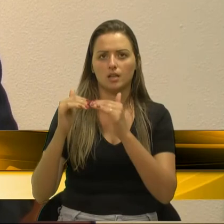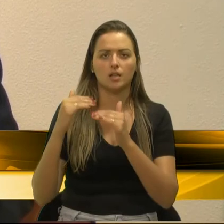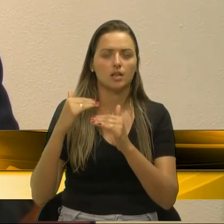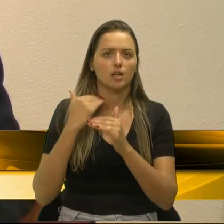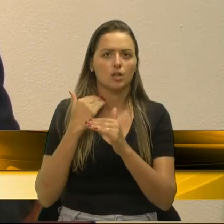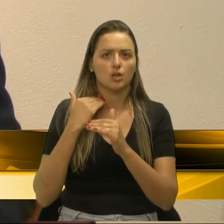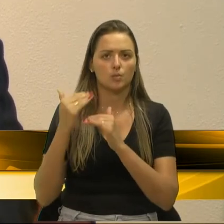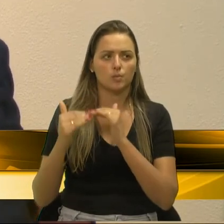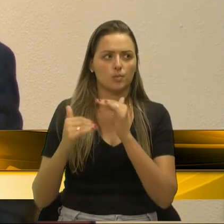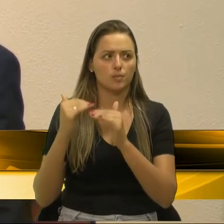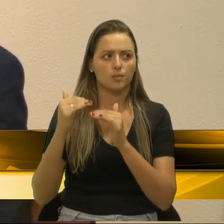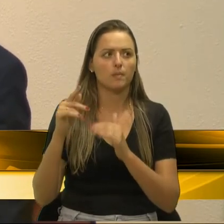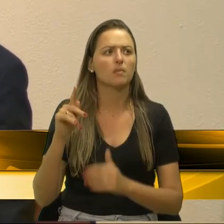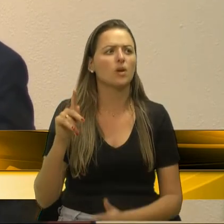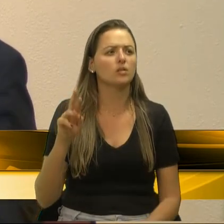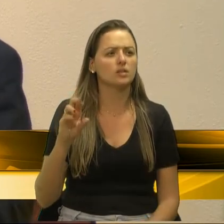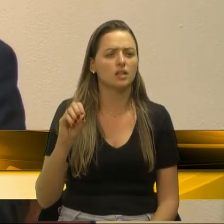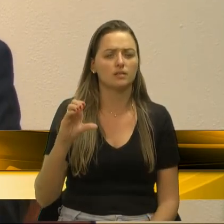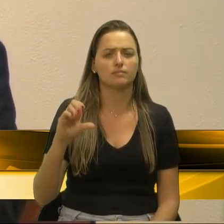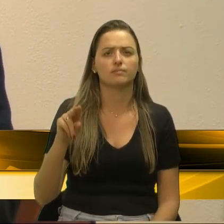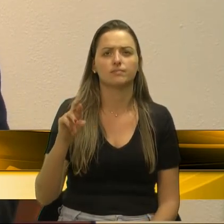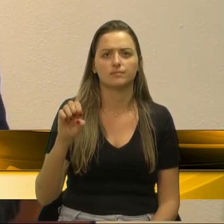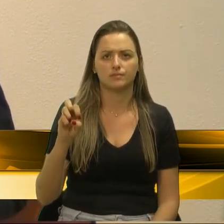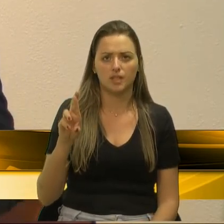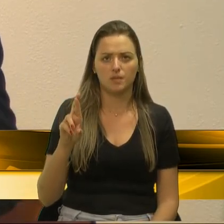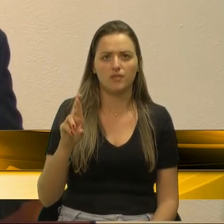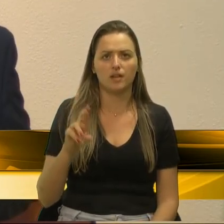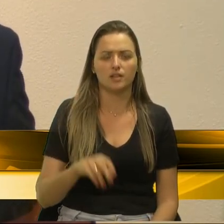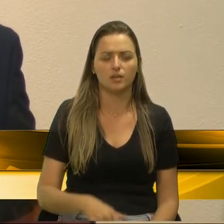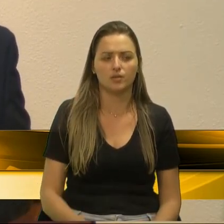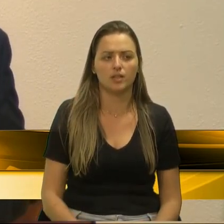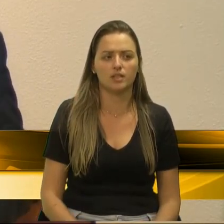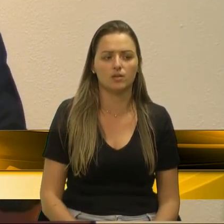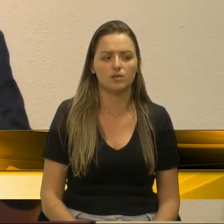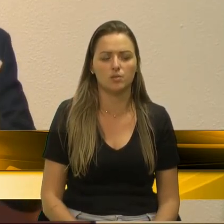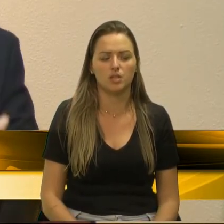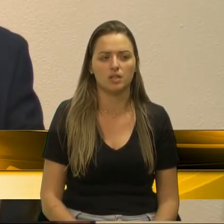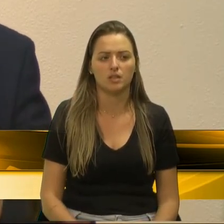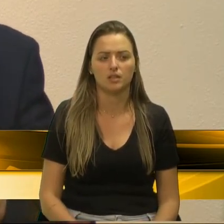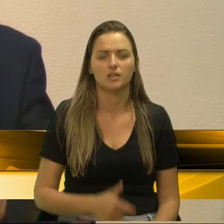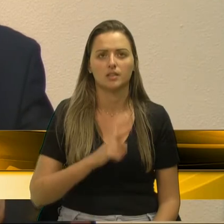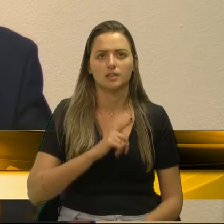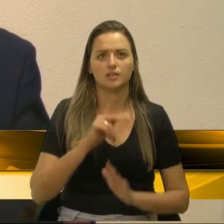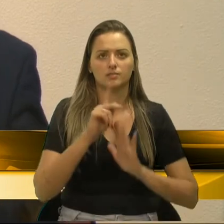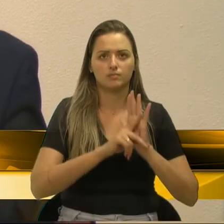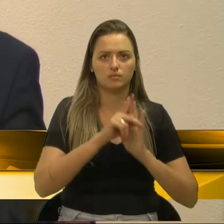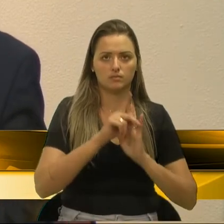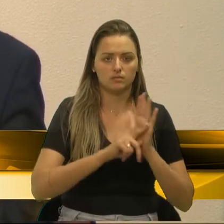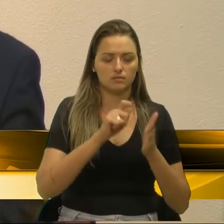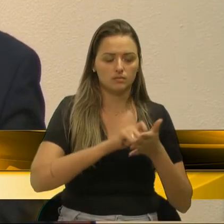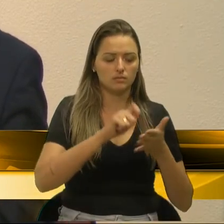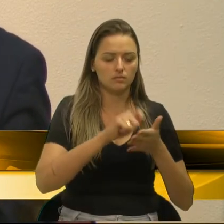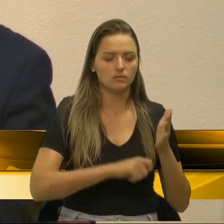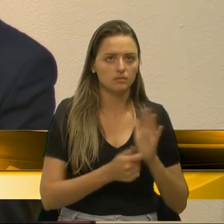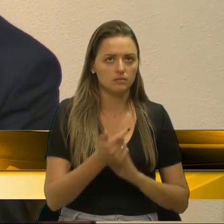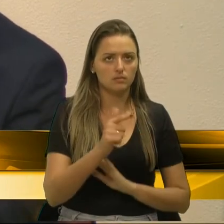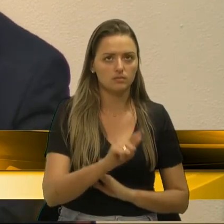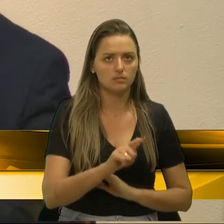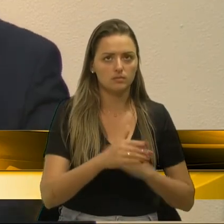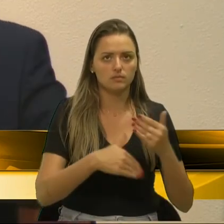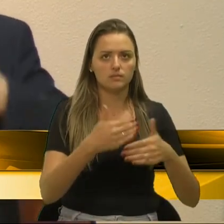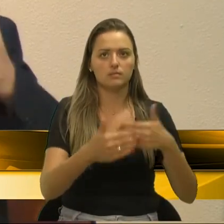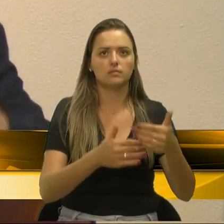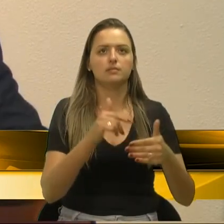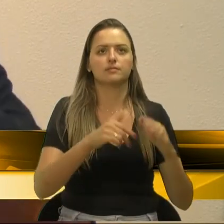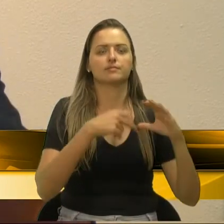antinepotismo. Eu estou conversando com alguns vereadores, se a gente retira esse projeto, se a gente protocola ele de novo, vai tramitar novamente